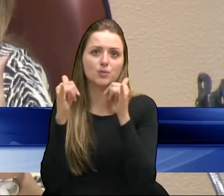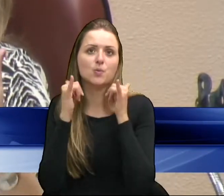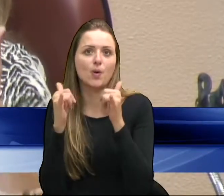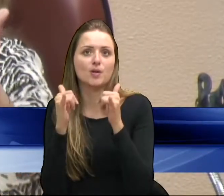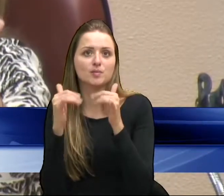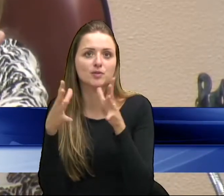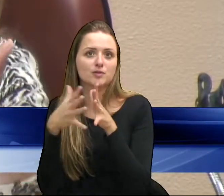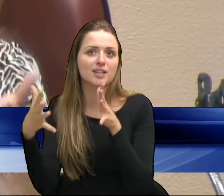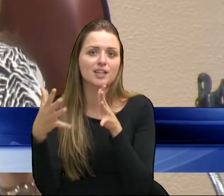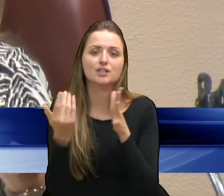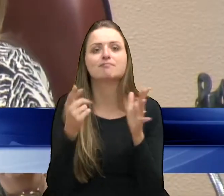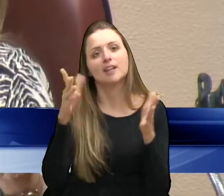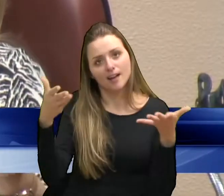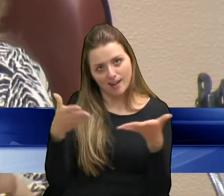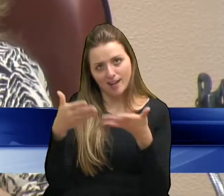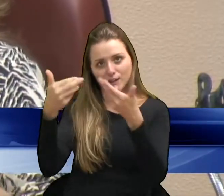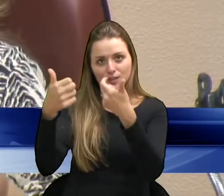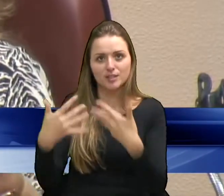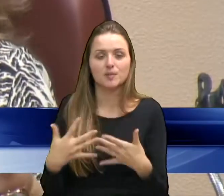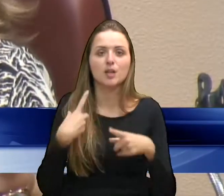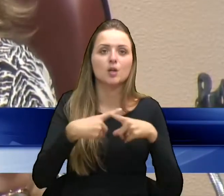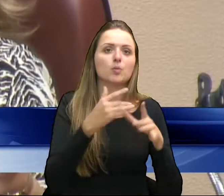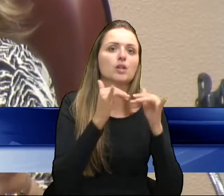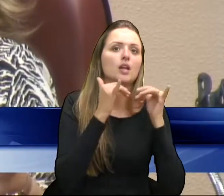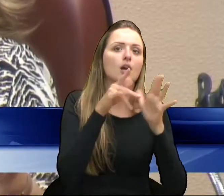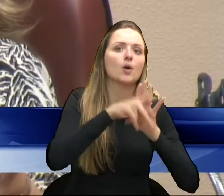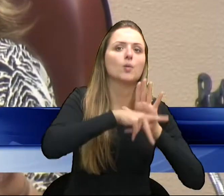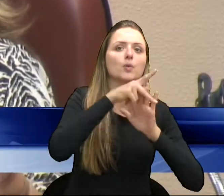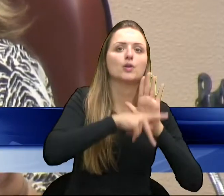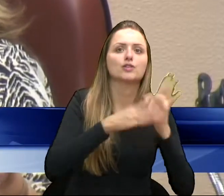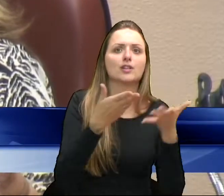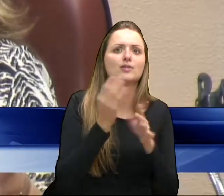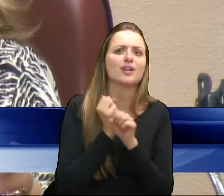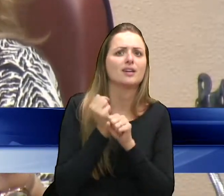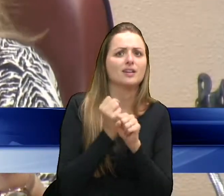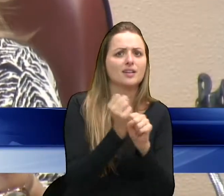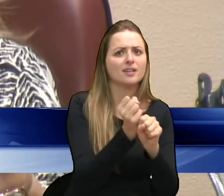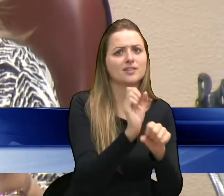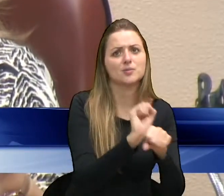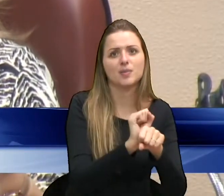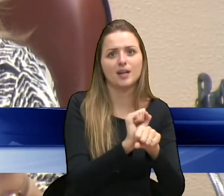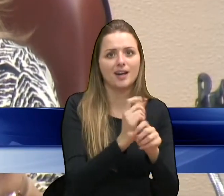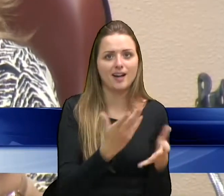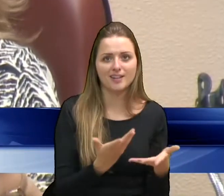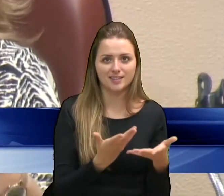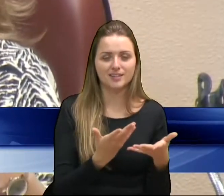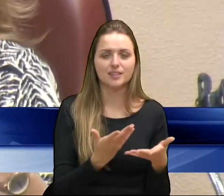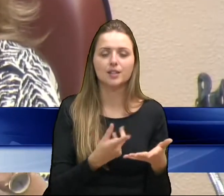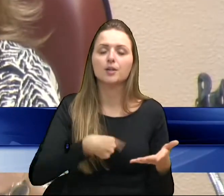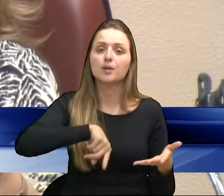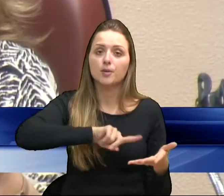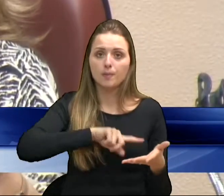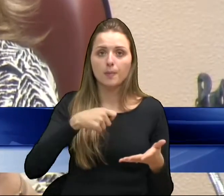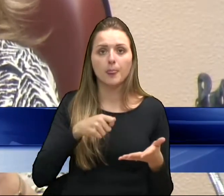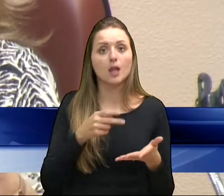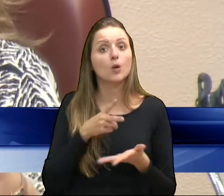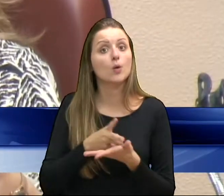menor senso. Está explicado, porque esse projeto está há quanto tempo parado, né? Então, de fato, a gente tem que